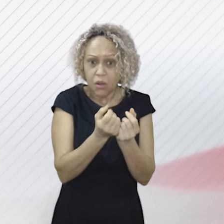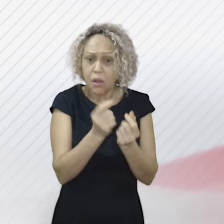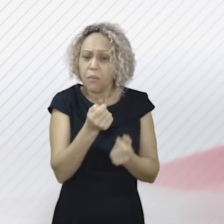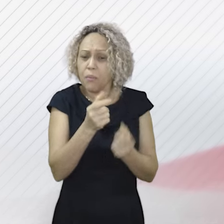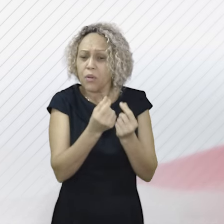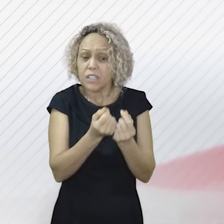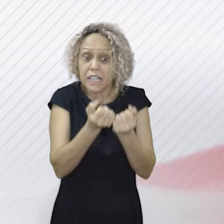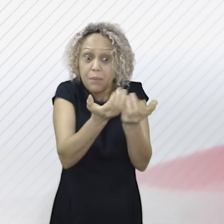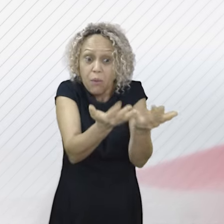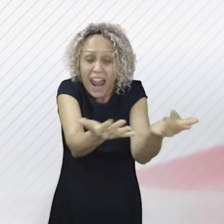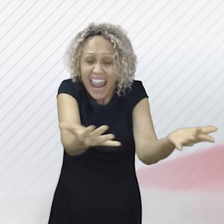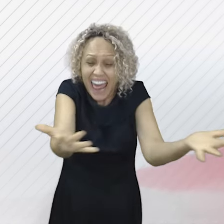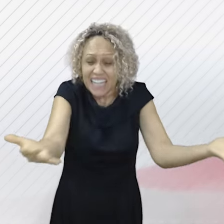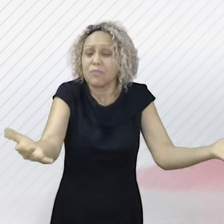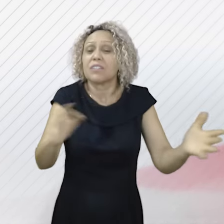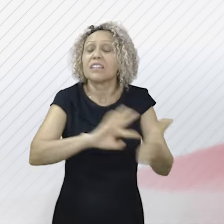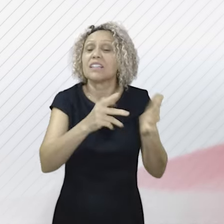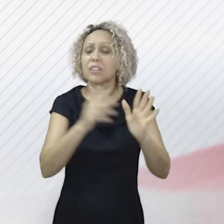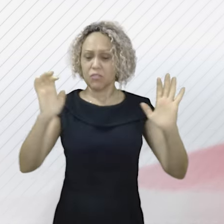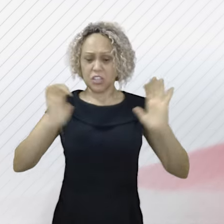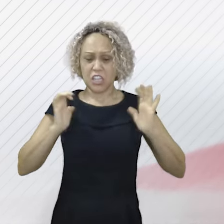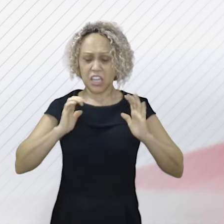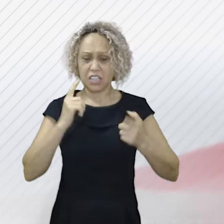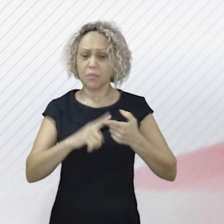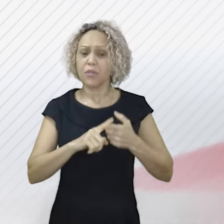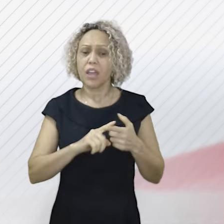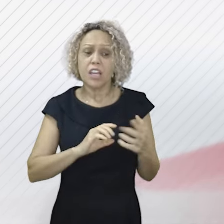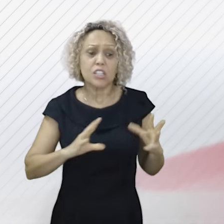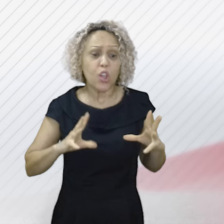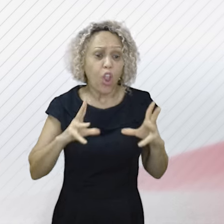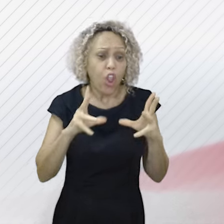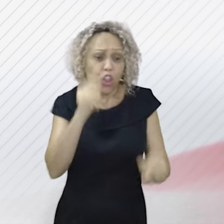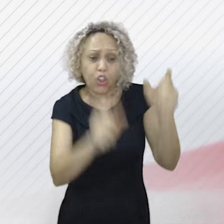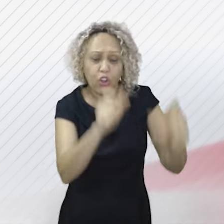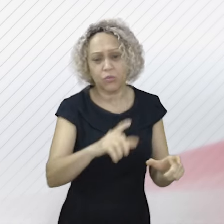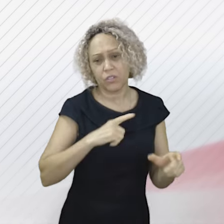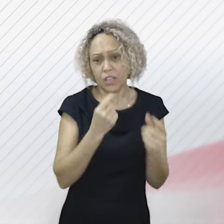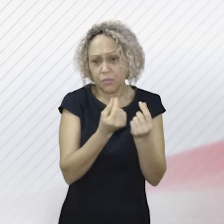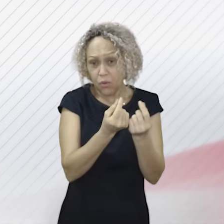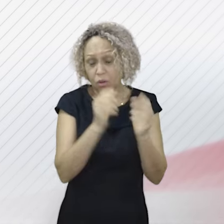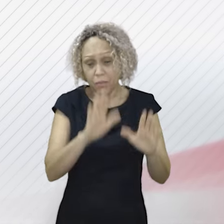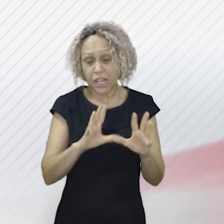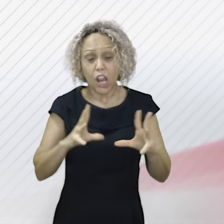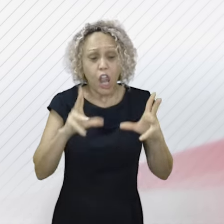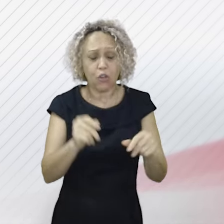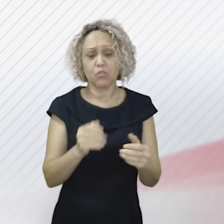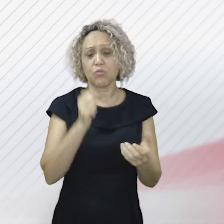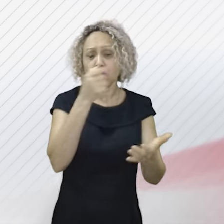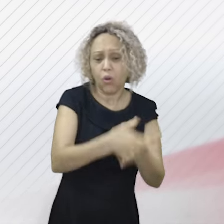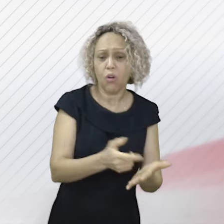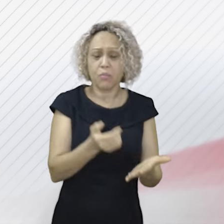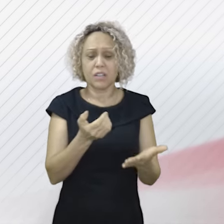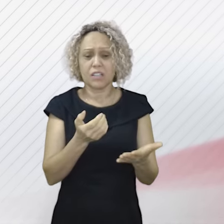significa distribuição de riqueza. Ou seja, quando todo mundo tem um pouco, que todo mundo consome, que todo mundo compra,